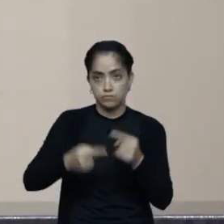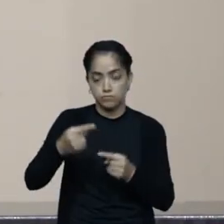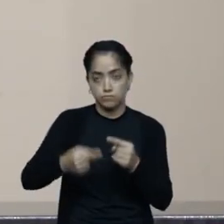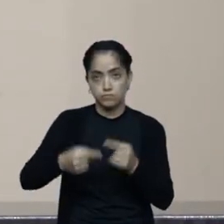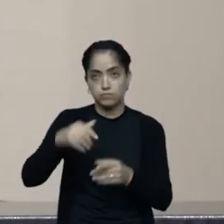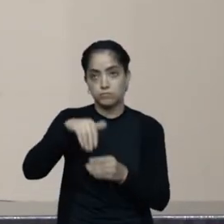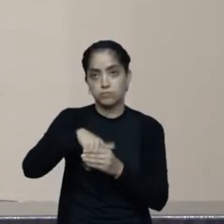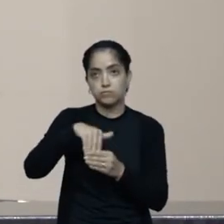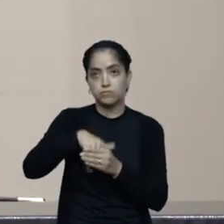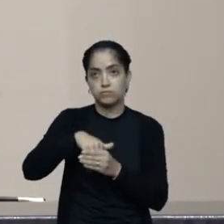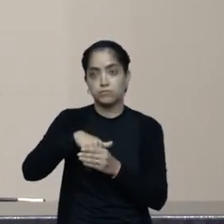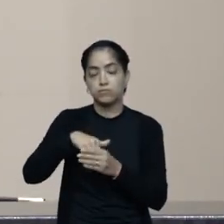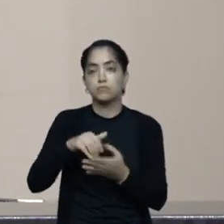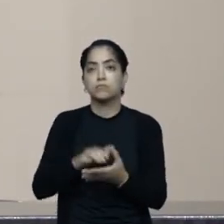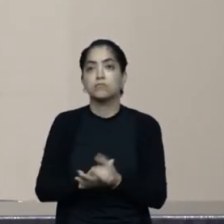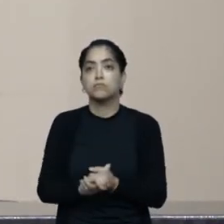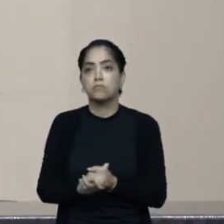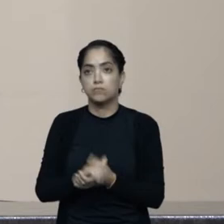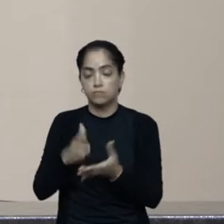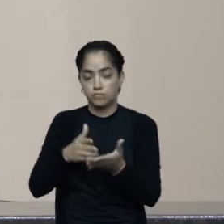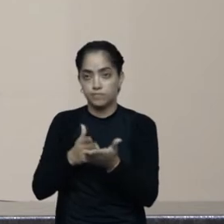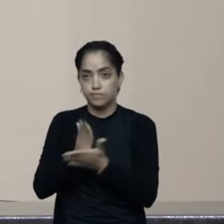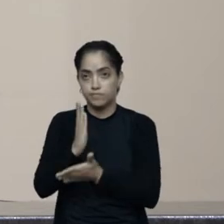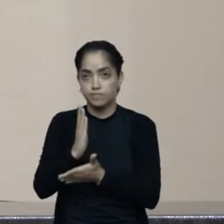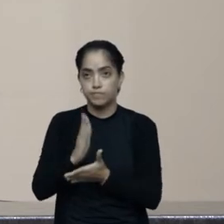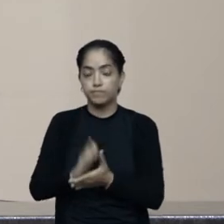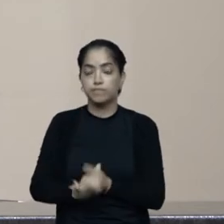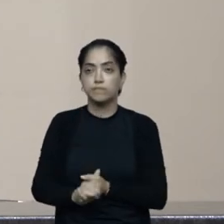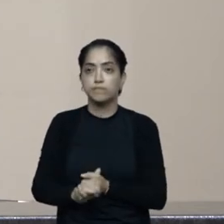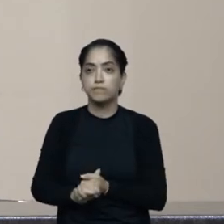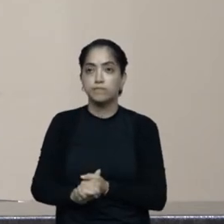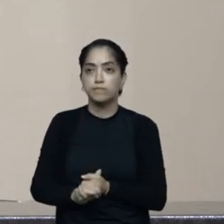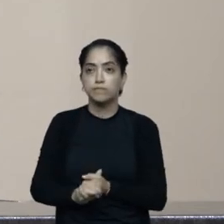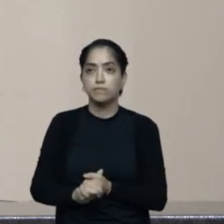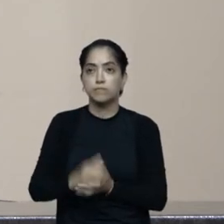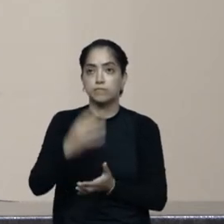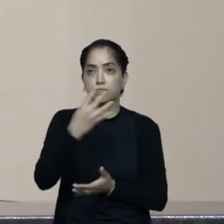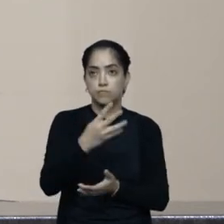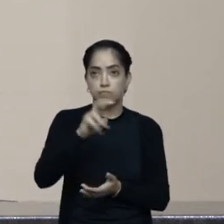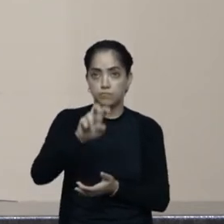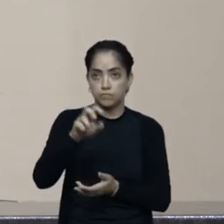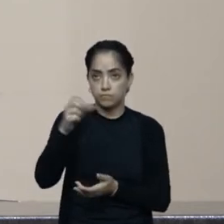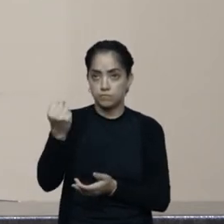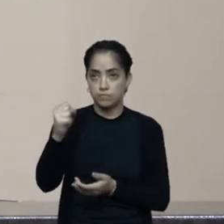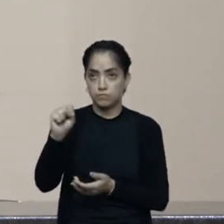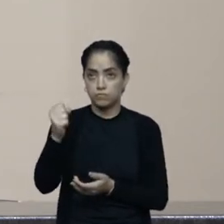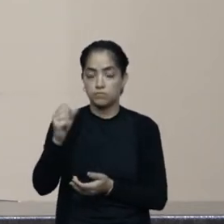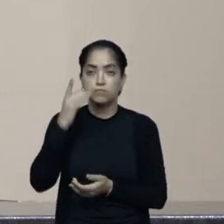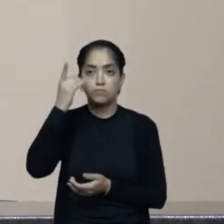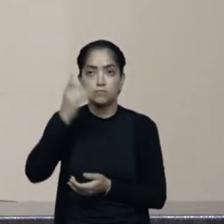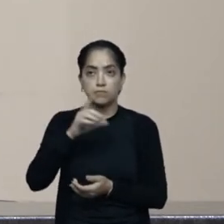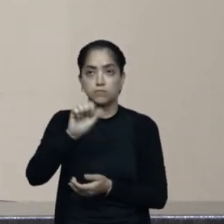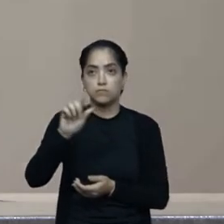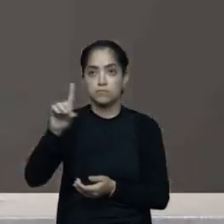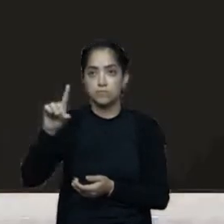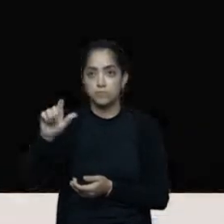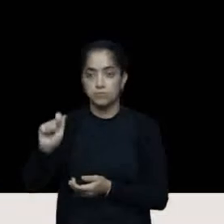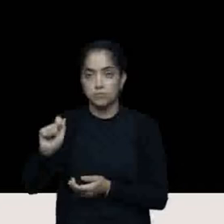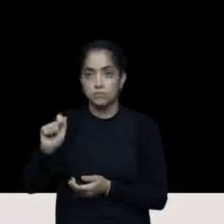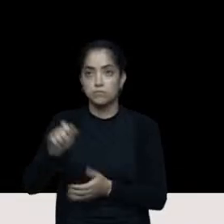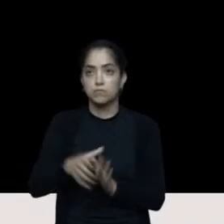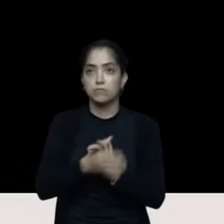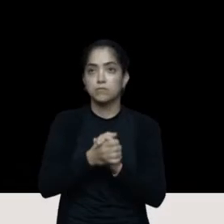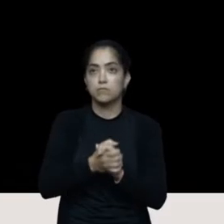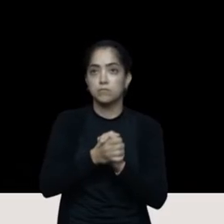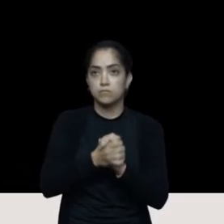Em votação. Aprovado. Moção 458, deputada Ada Faraco de Luca,